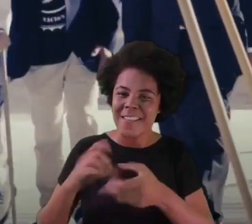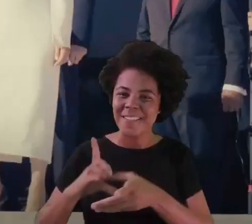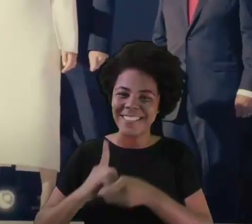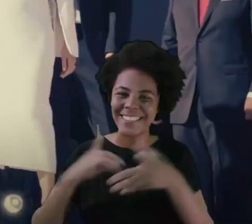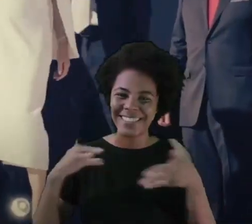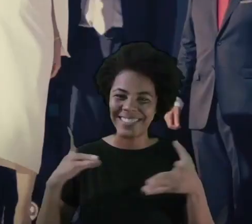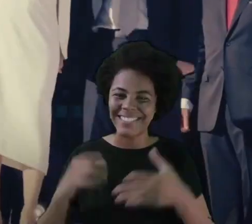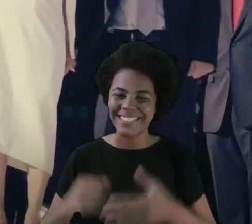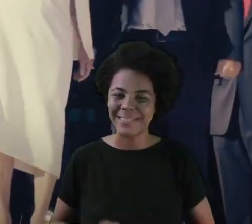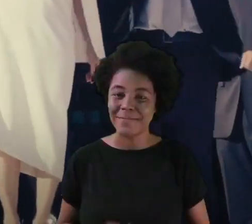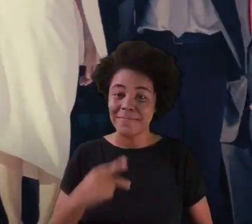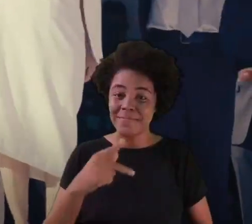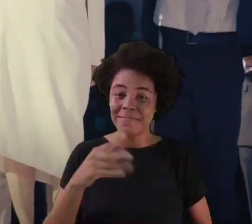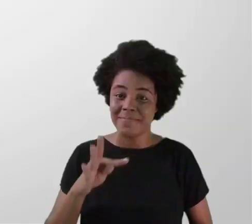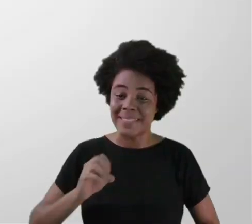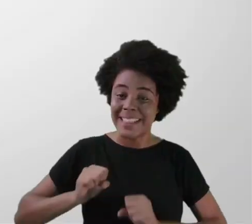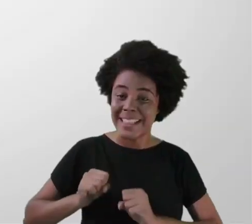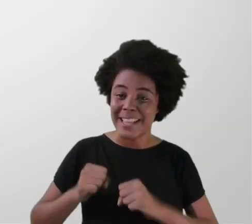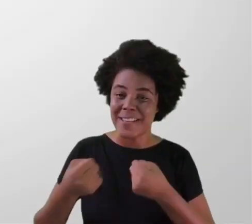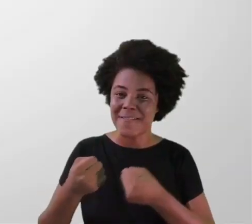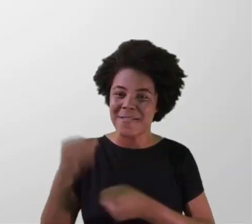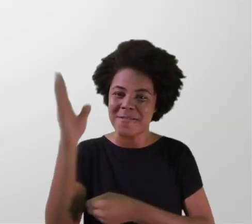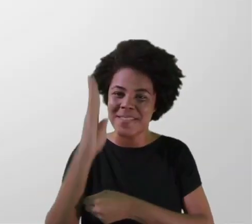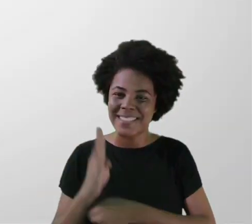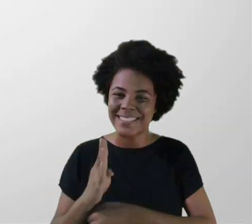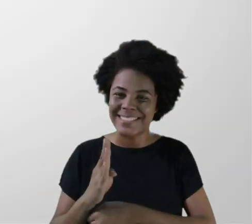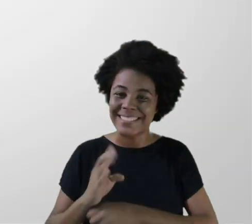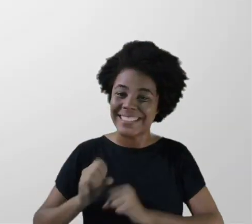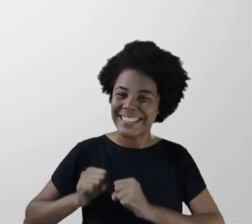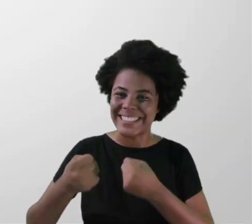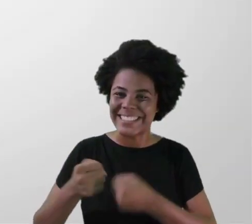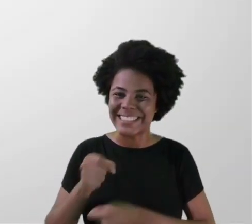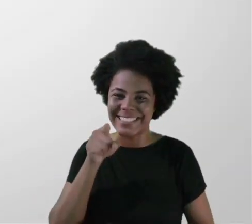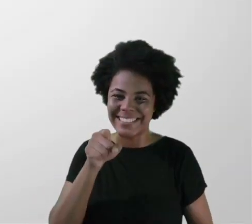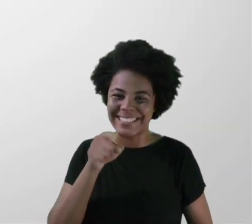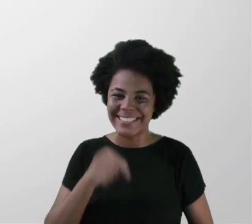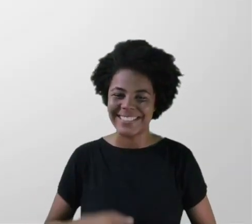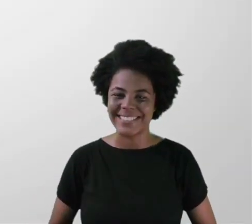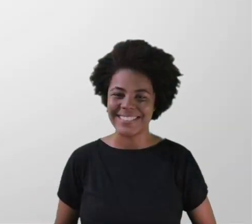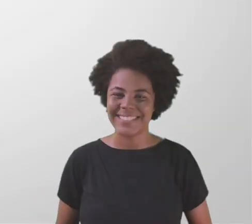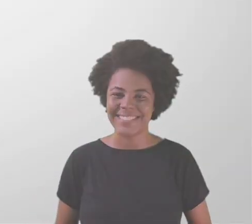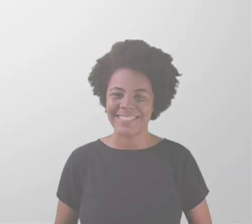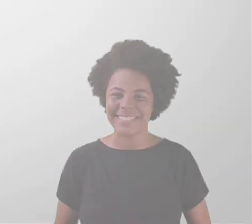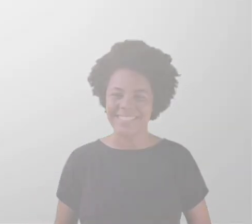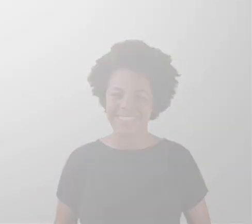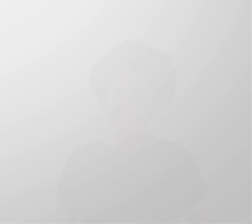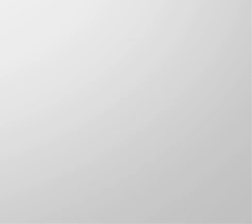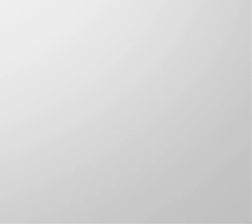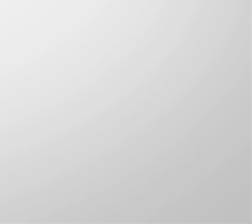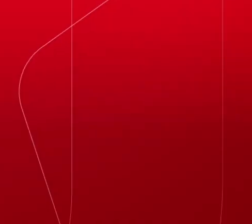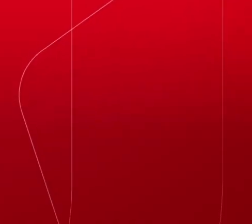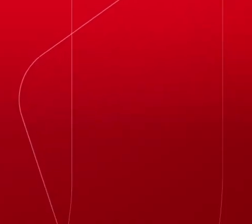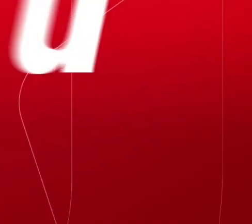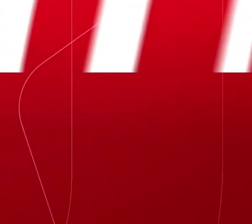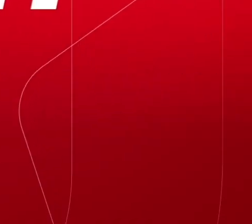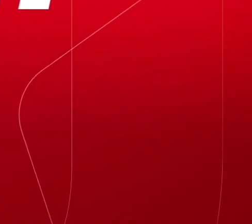defende a democracia. PT. Defende o Brasil. Defende você.